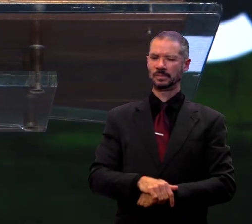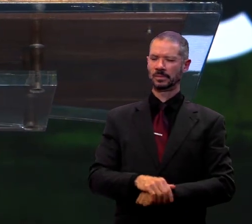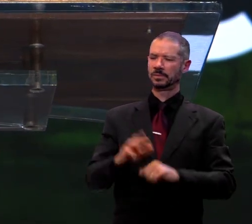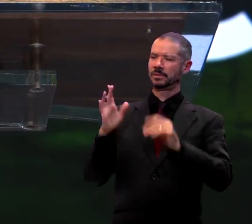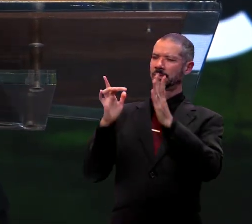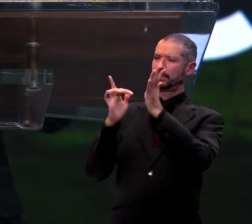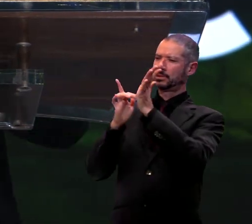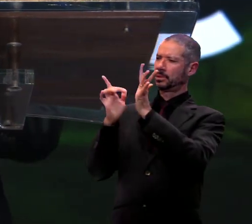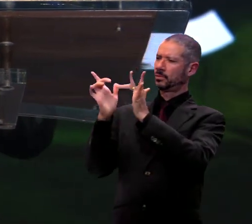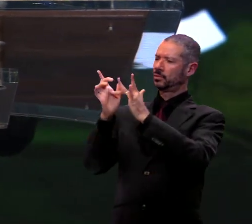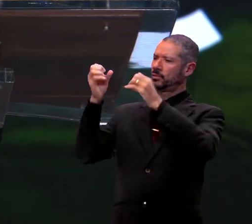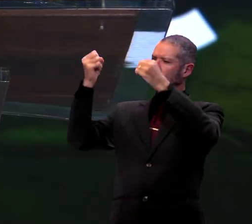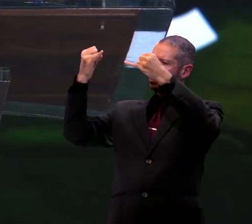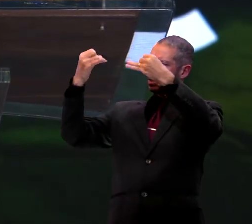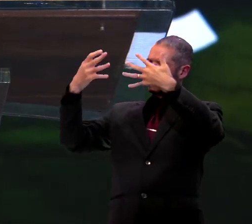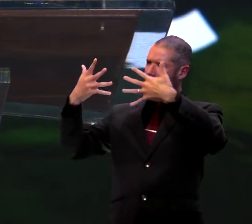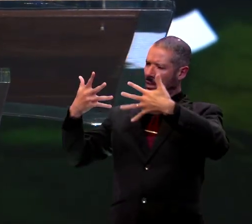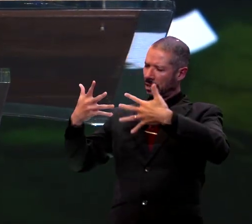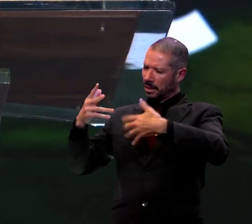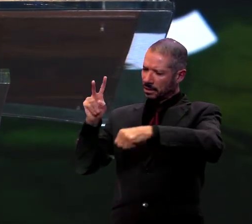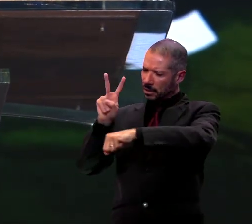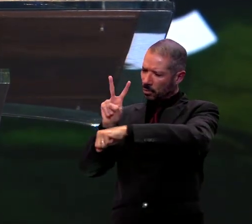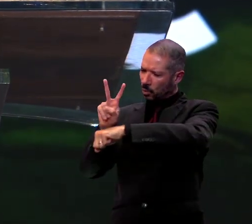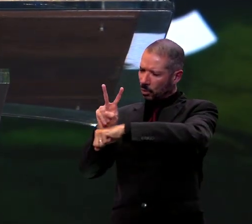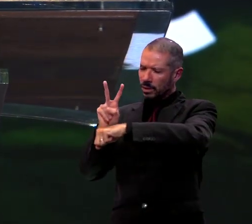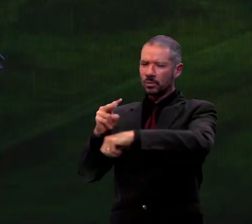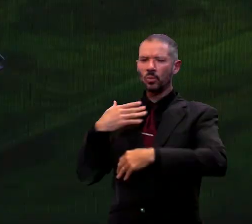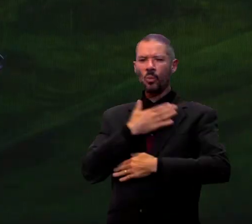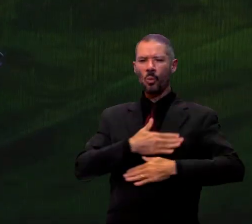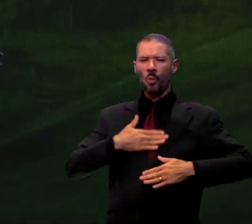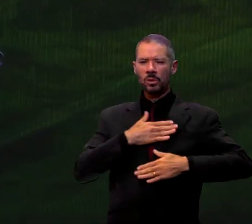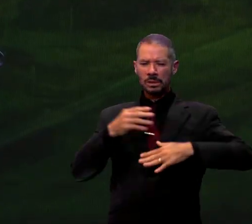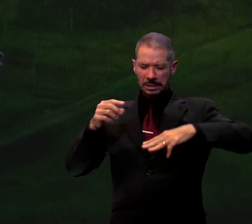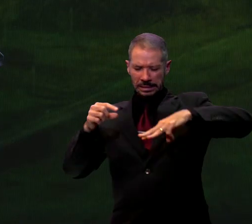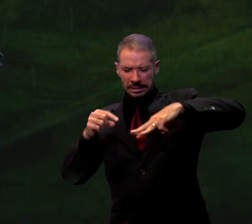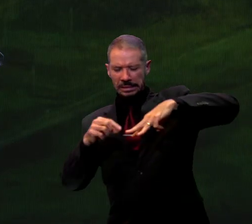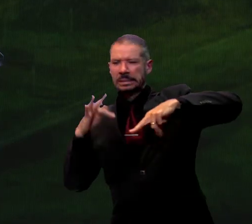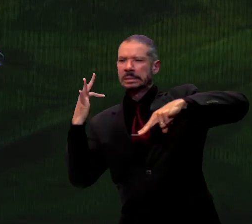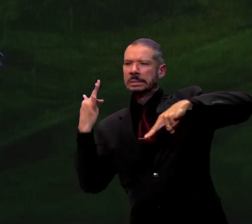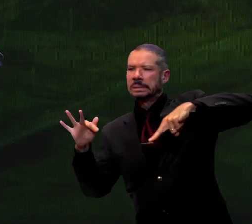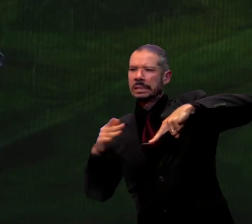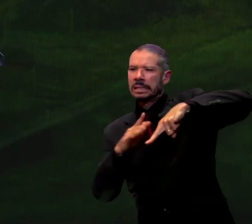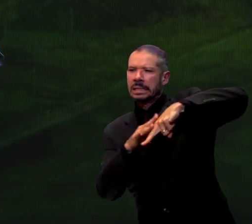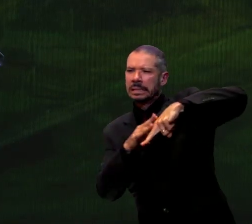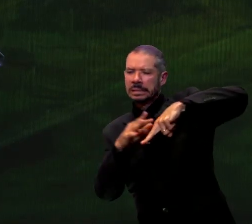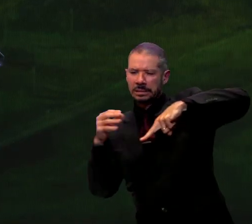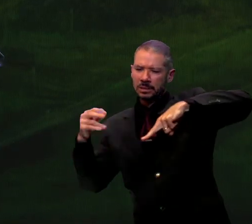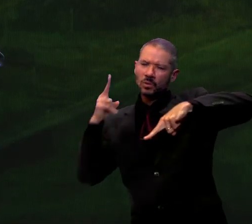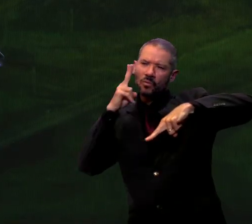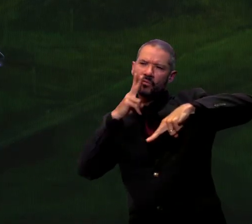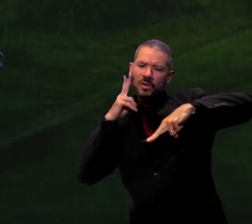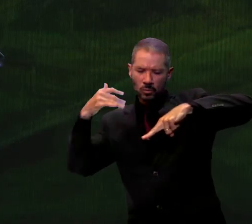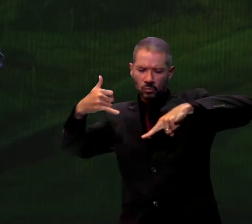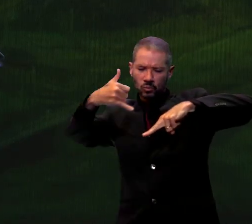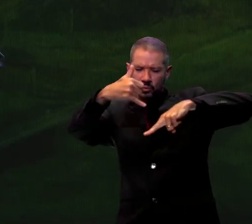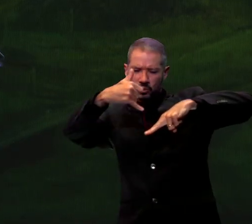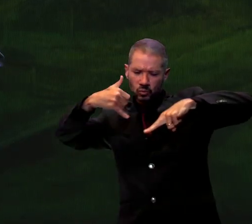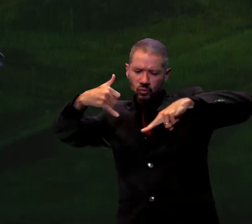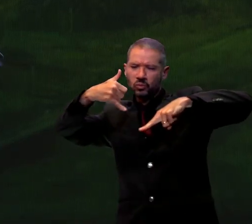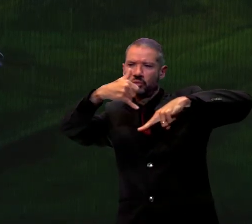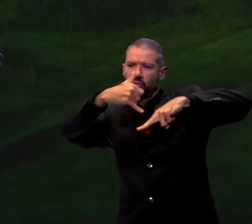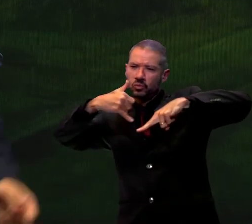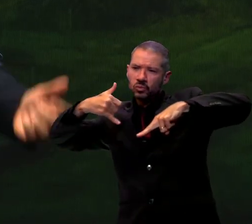Jesus relata os cuidados, eu gosto disso. Cuidou das feridas, passou óleo e vinho, tirou